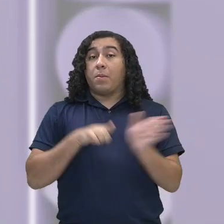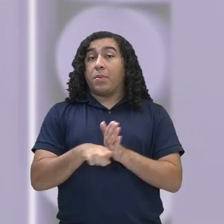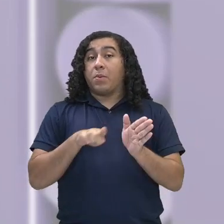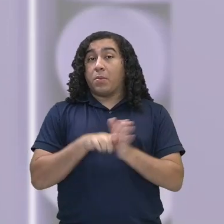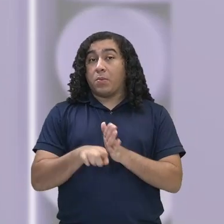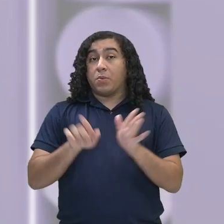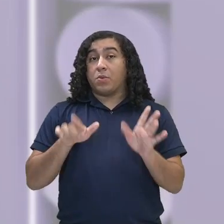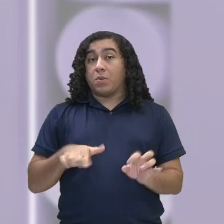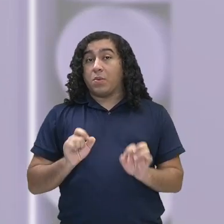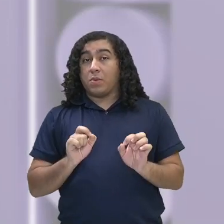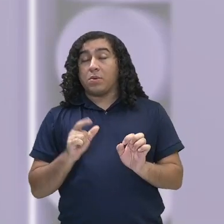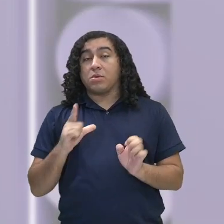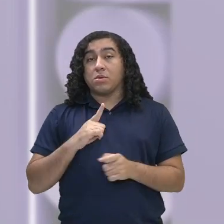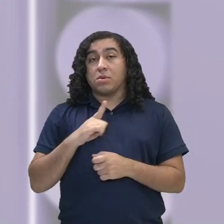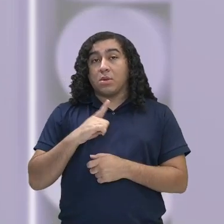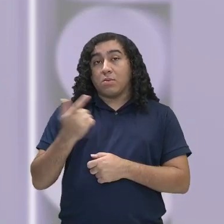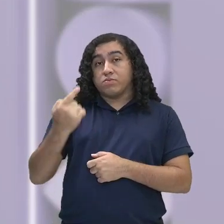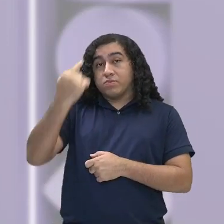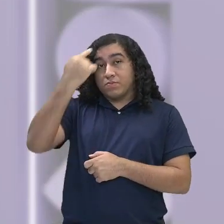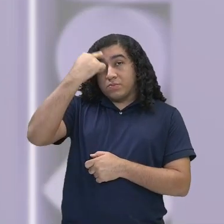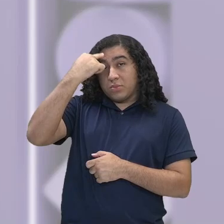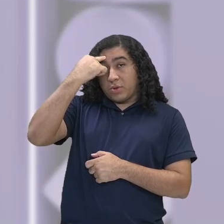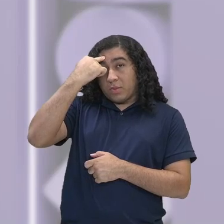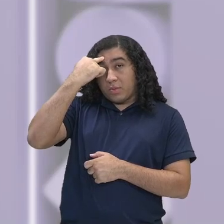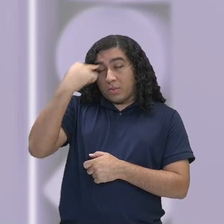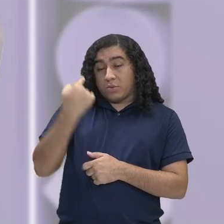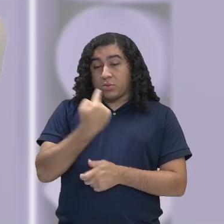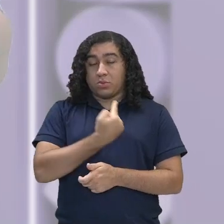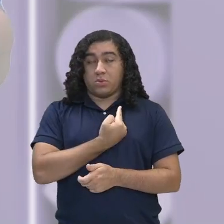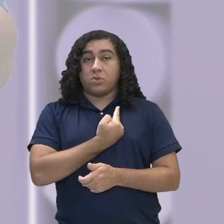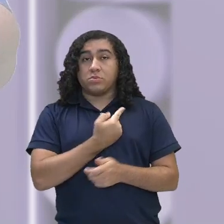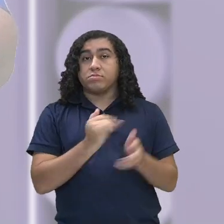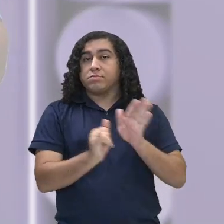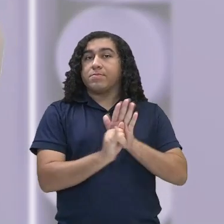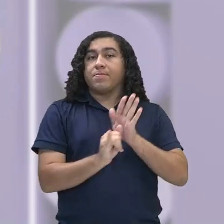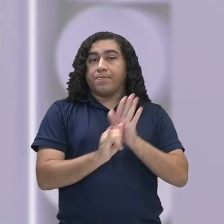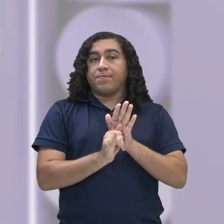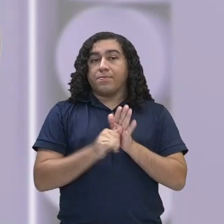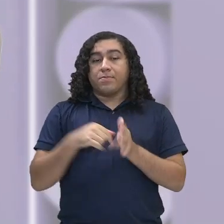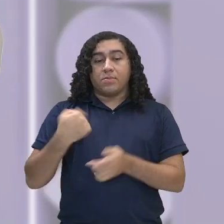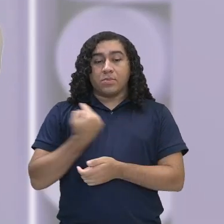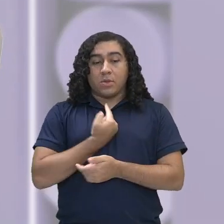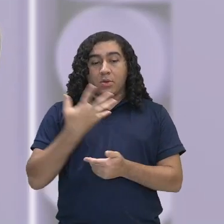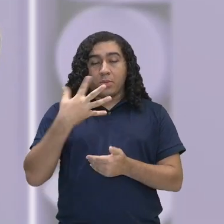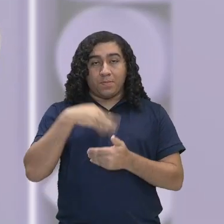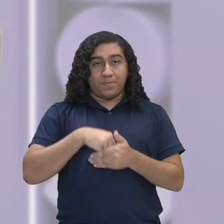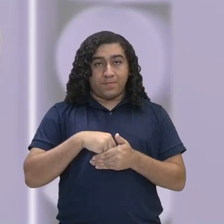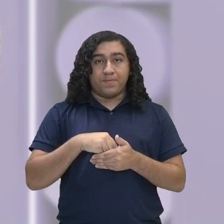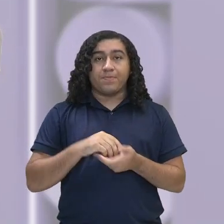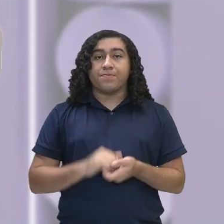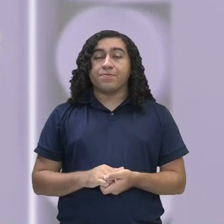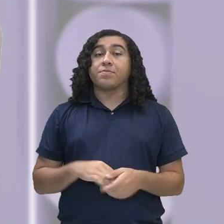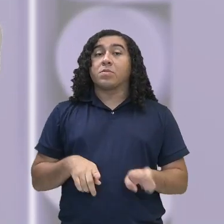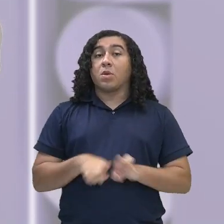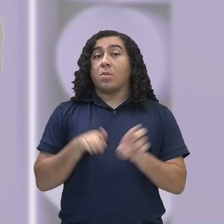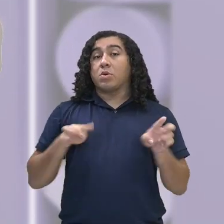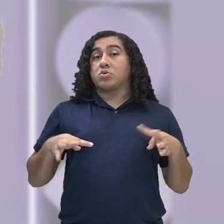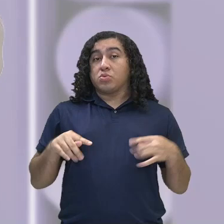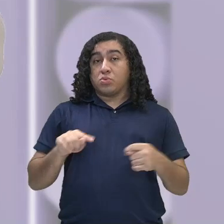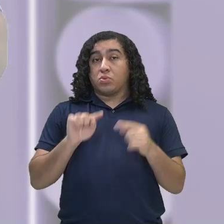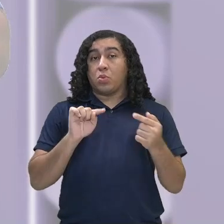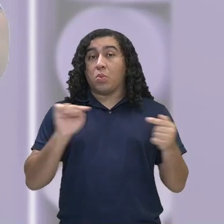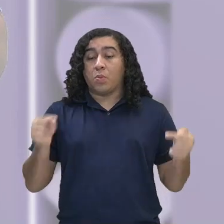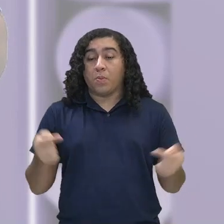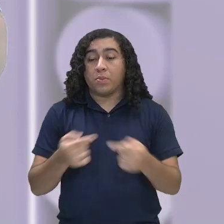que vão mexer o campo da nossa subjetividade, do nosso eu, né? Mas tudo isso tem a ver com a